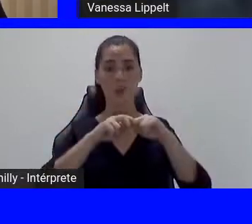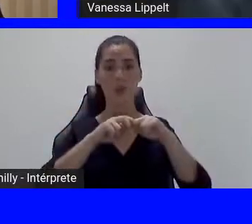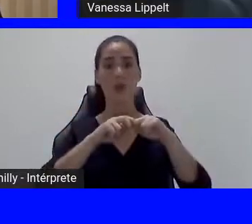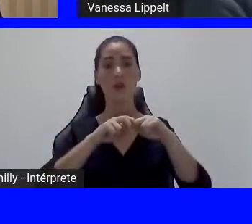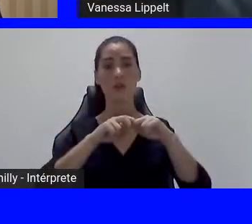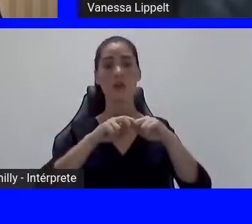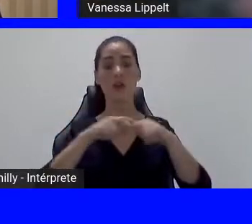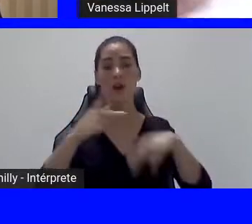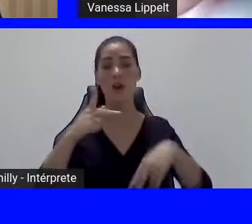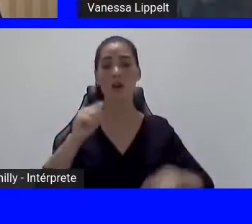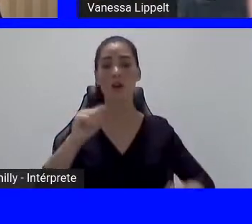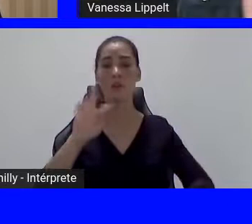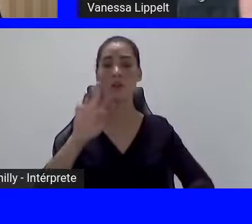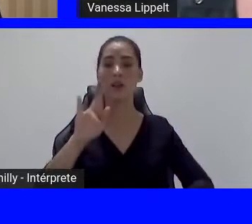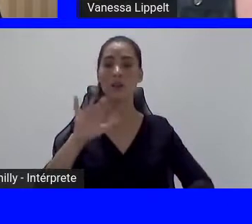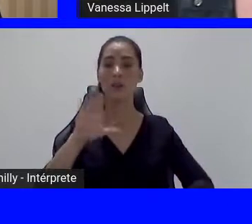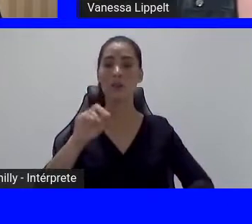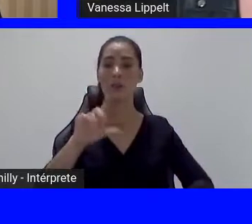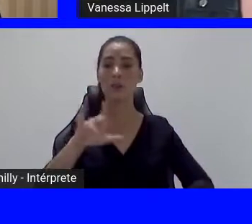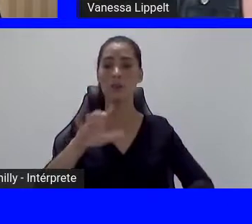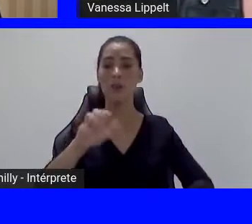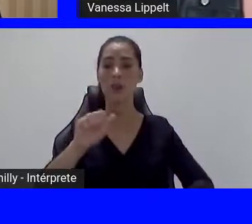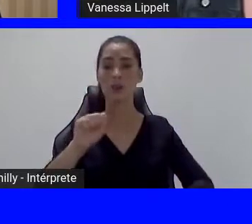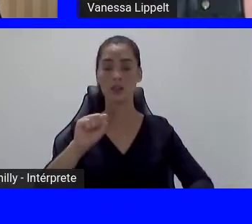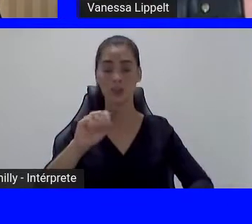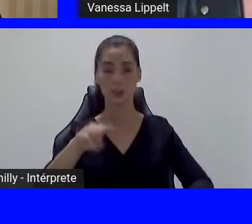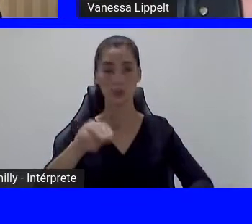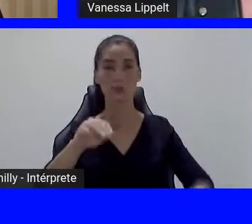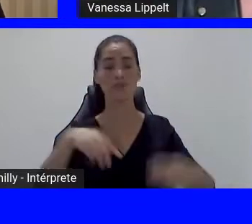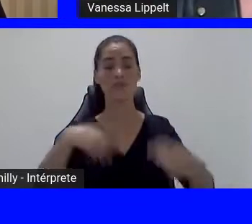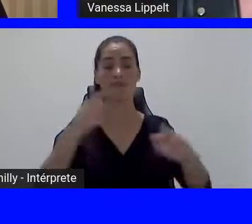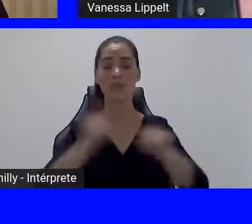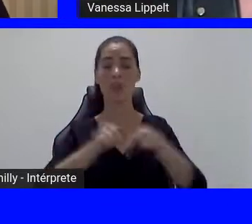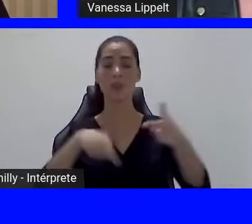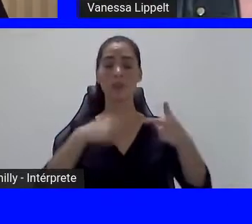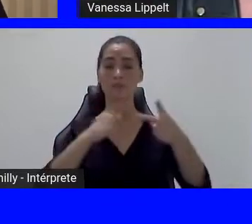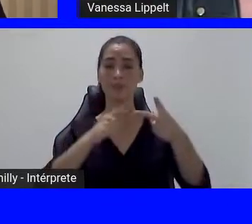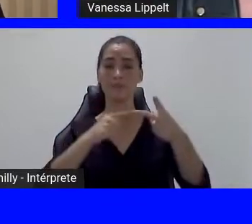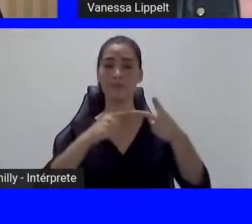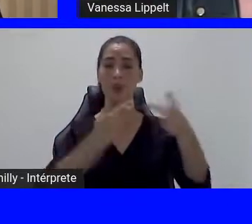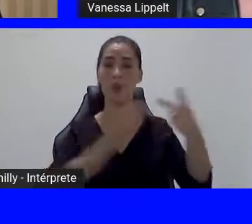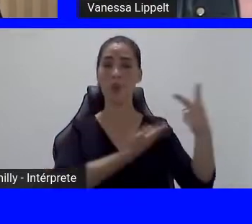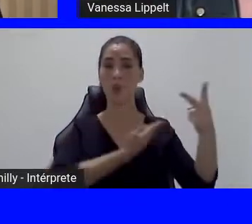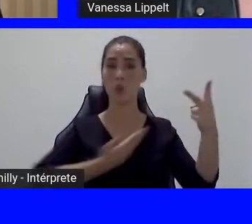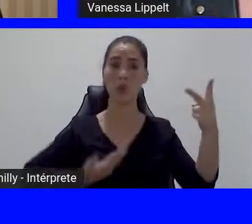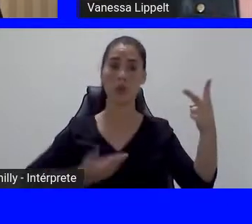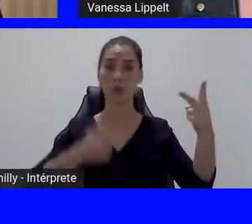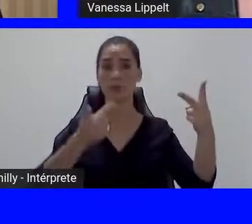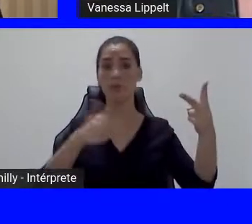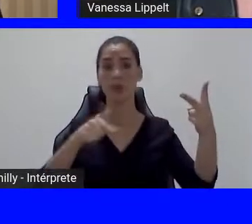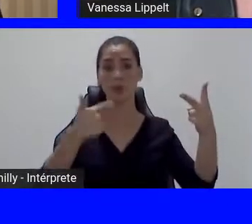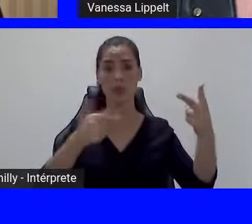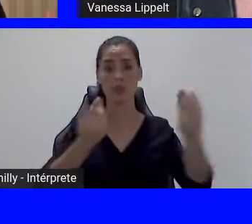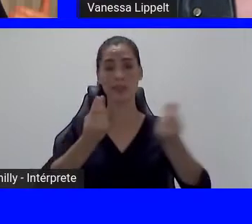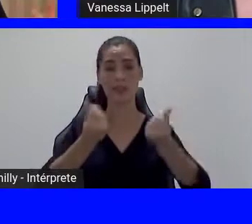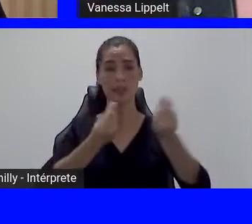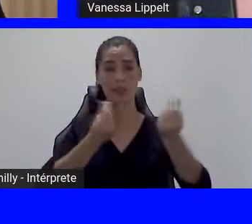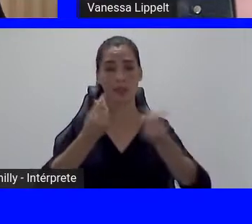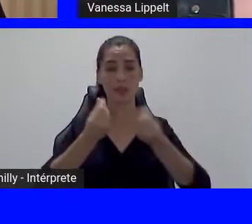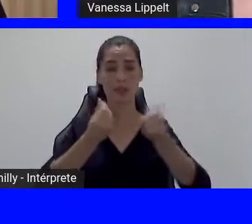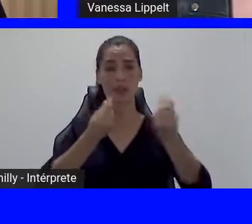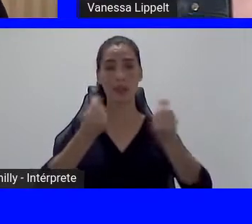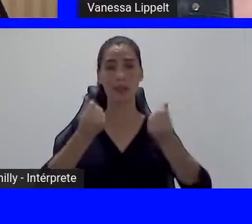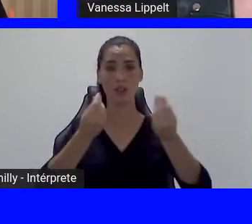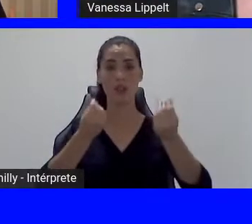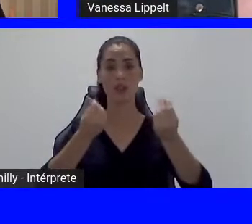patrimonialismo, e muito menos permanecer num governo atual insensível que promove verdadeiros retrocessos civilizatórios,